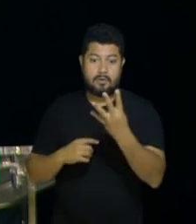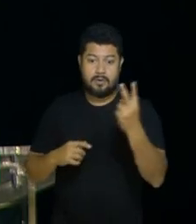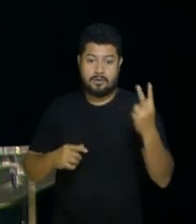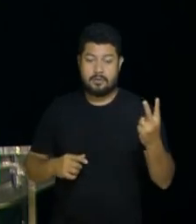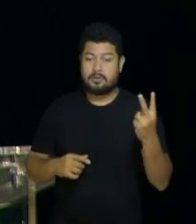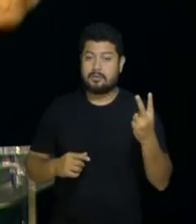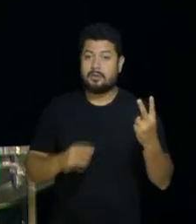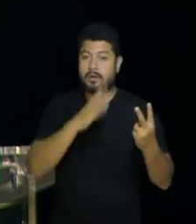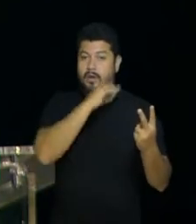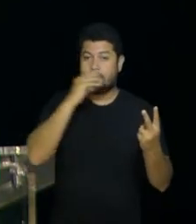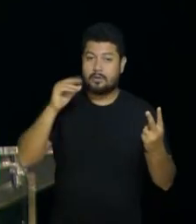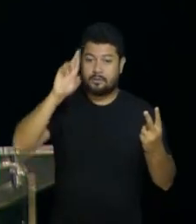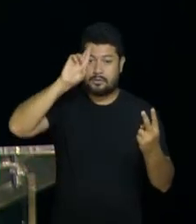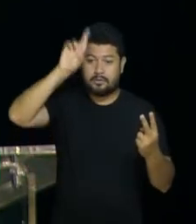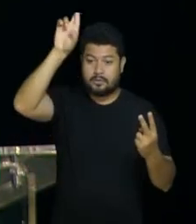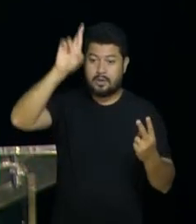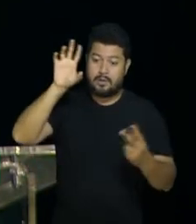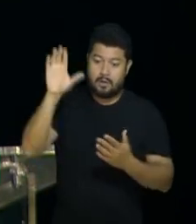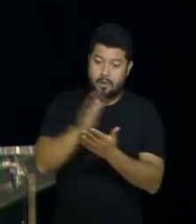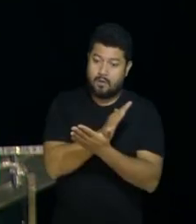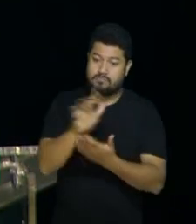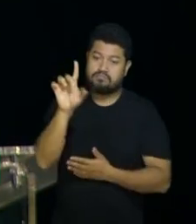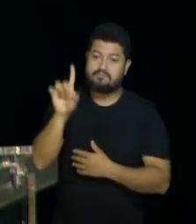são chefes e diretores.